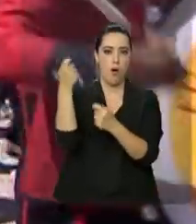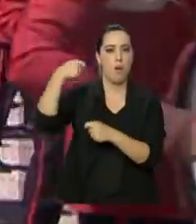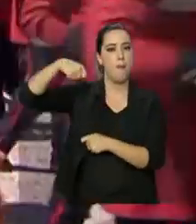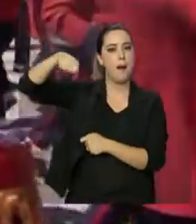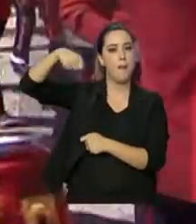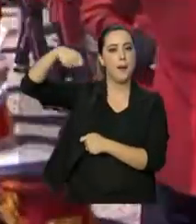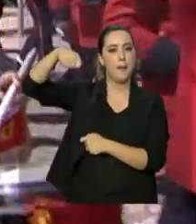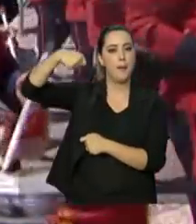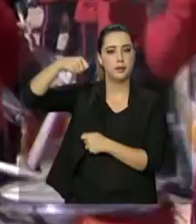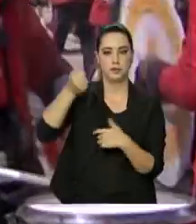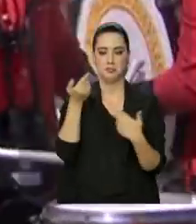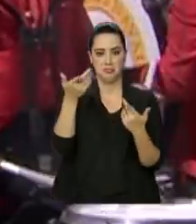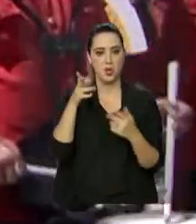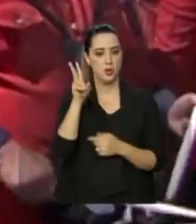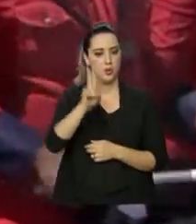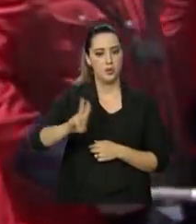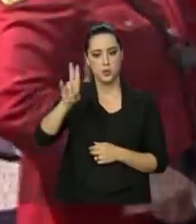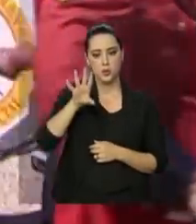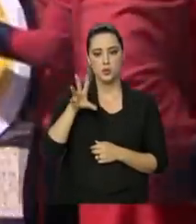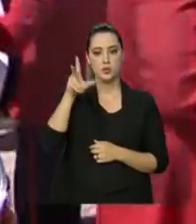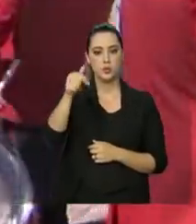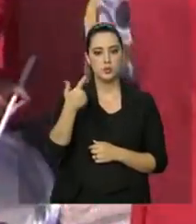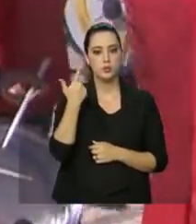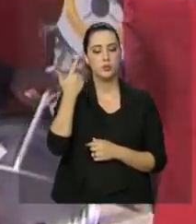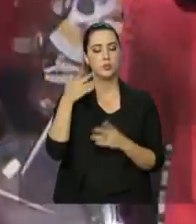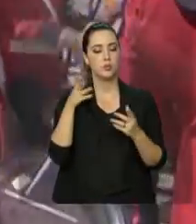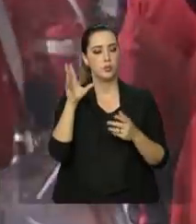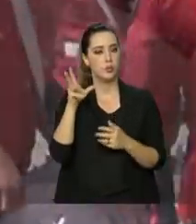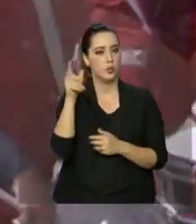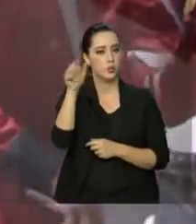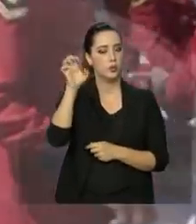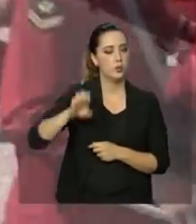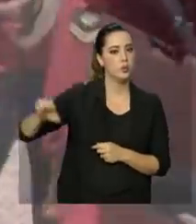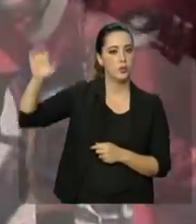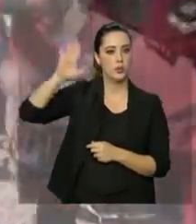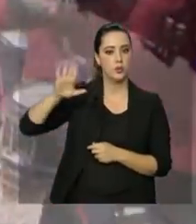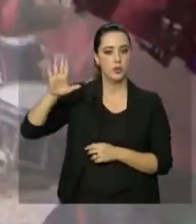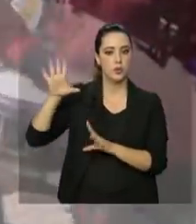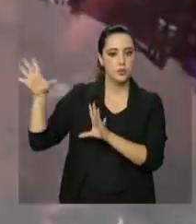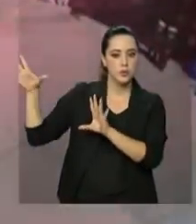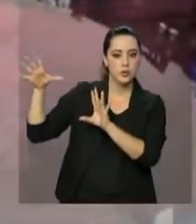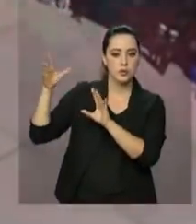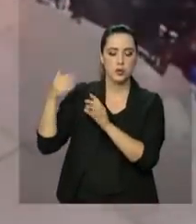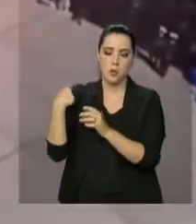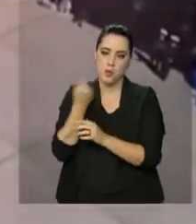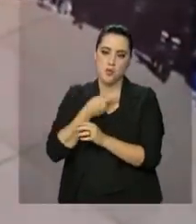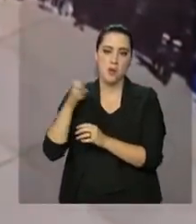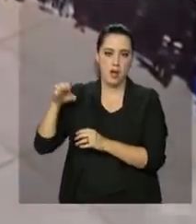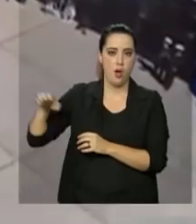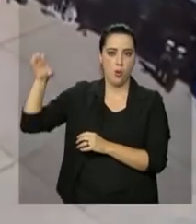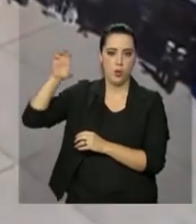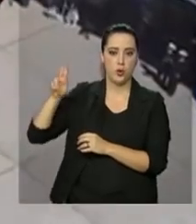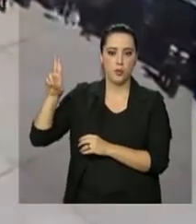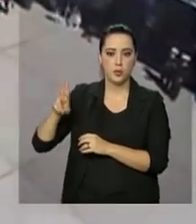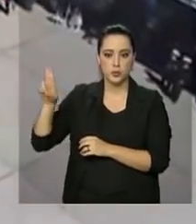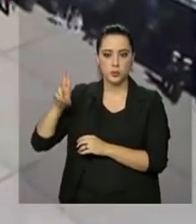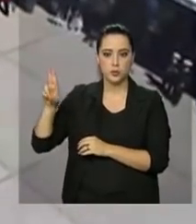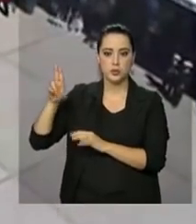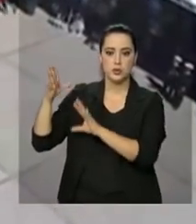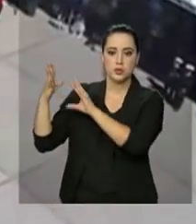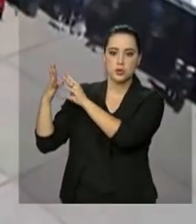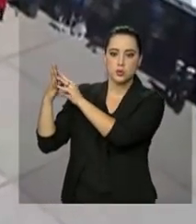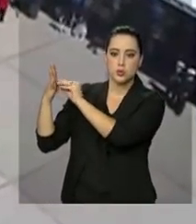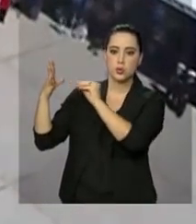que ele é usado por todas as bandas marciais europeias e tudo. Então nós trouxemos essa tradição para a nossa banda marcial.